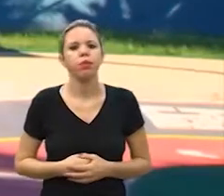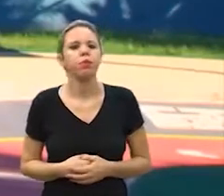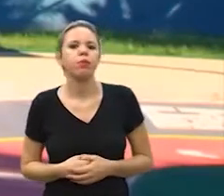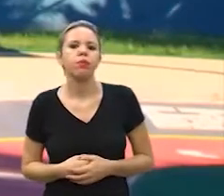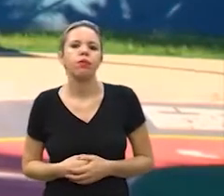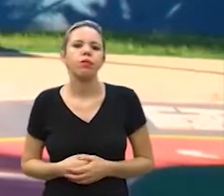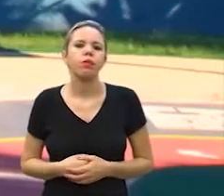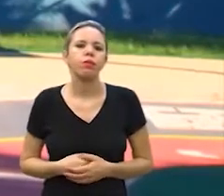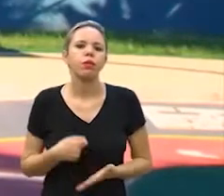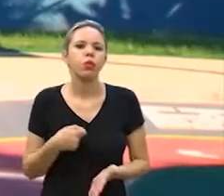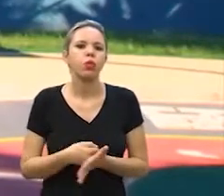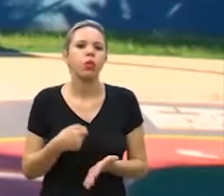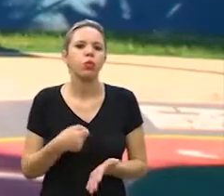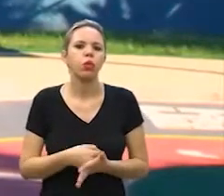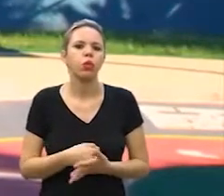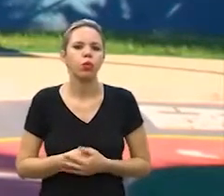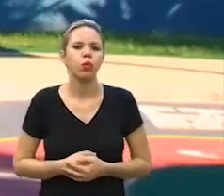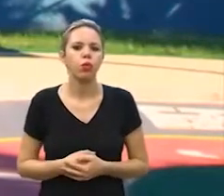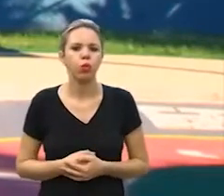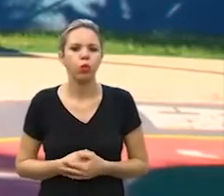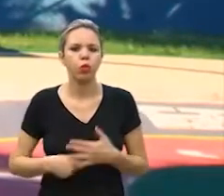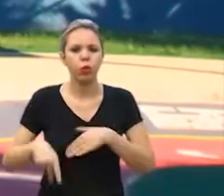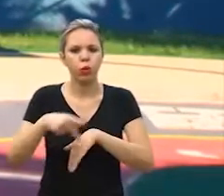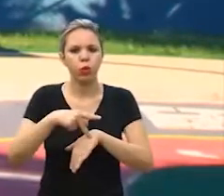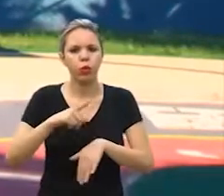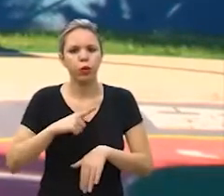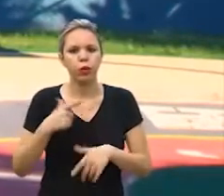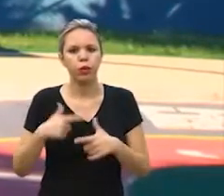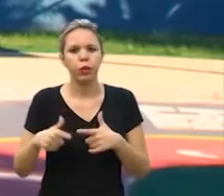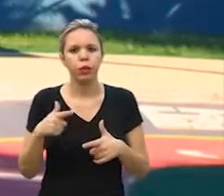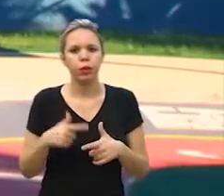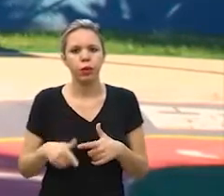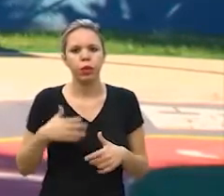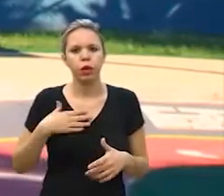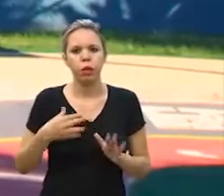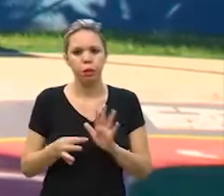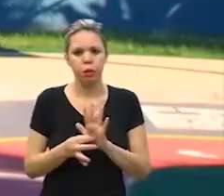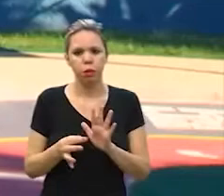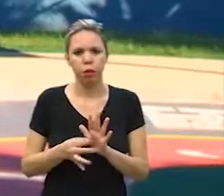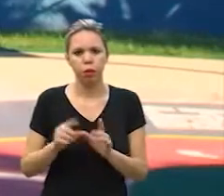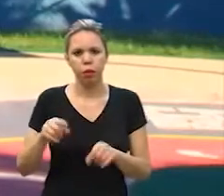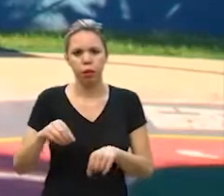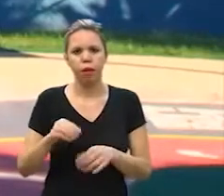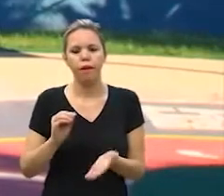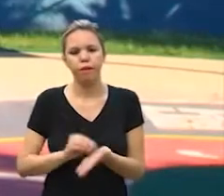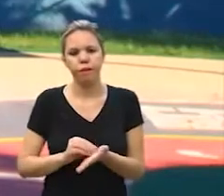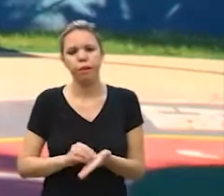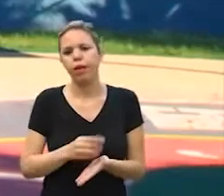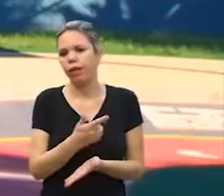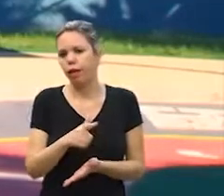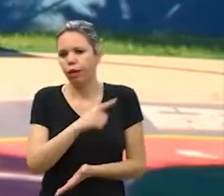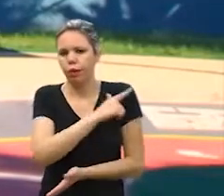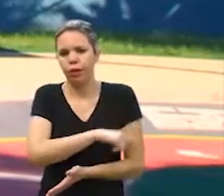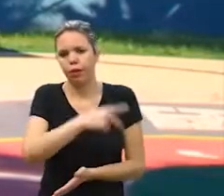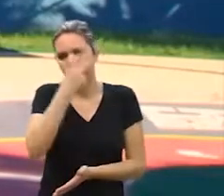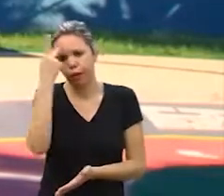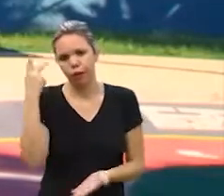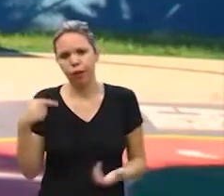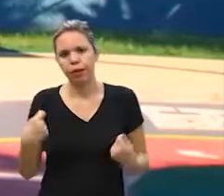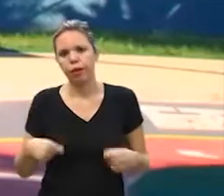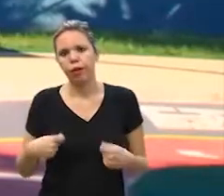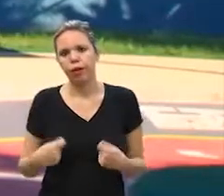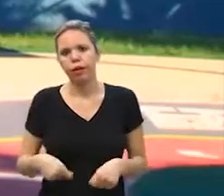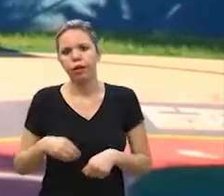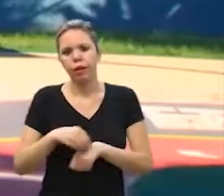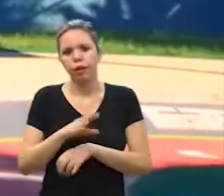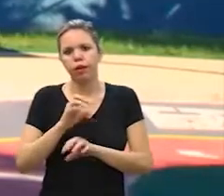precisamos, né? Nós temos a obrigação. O nosso país tem um grande problema, na minha visão, que é da falta de educação das pessoas.